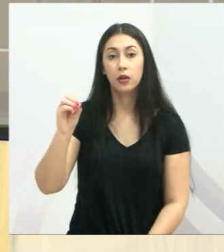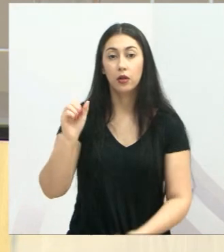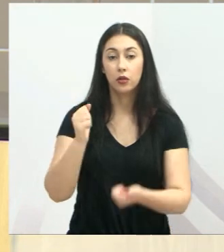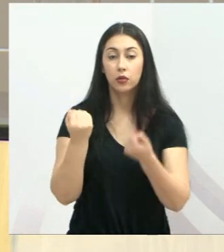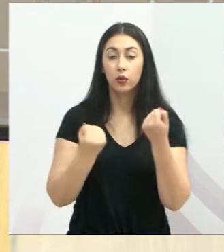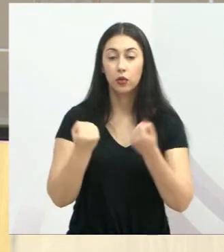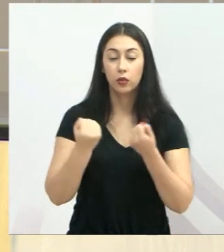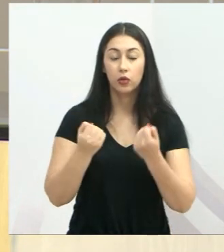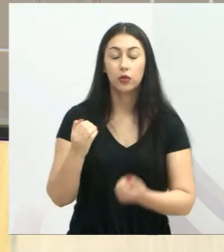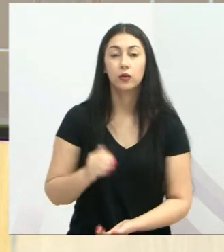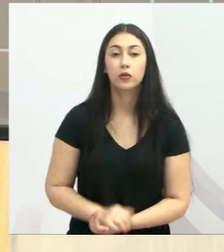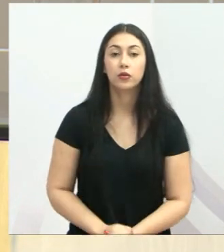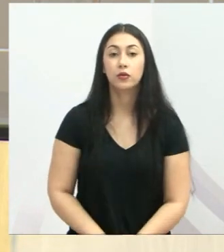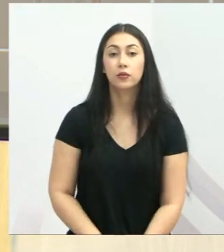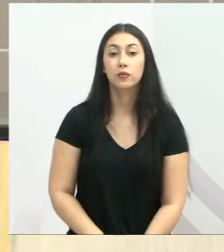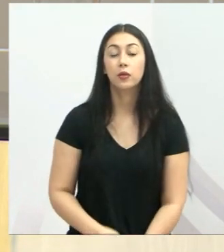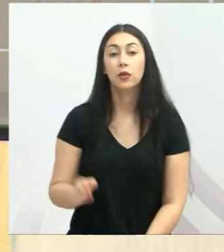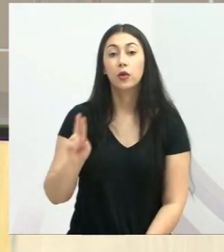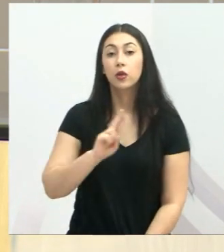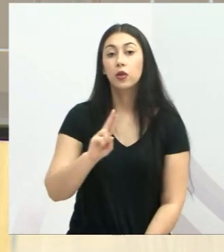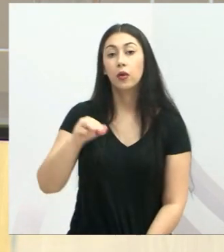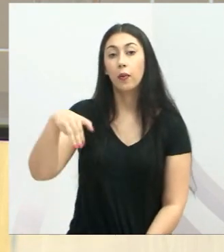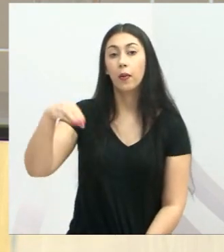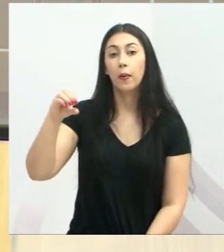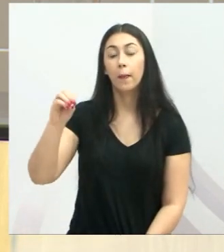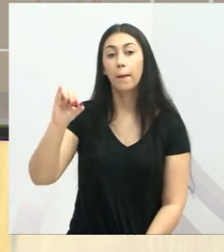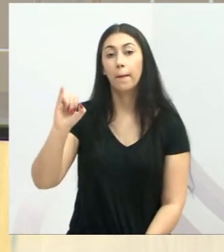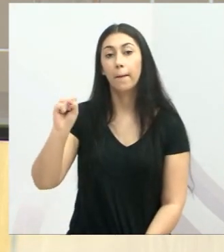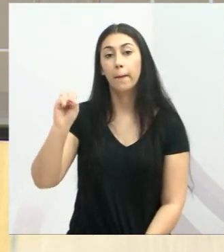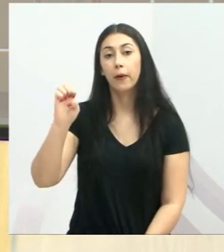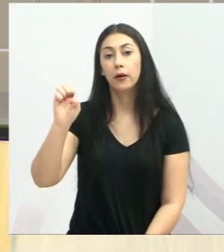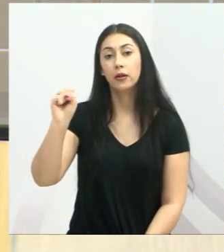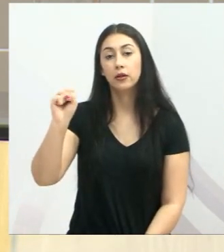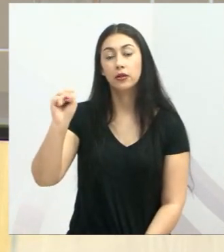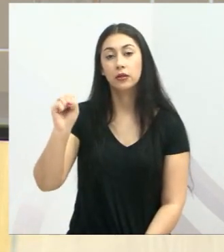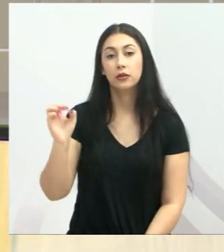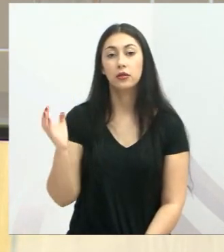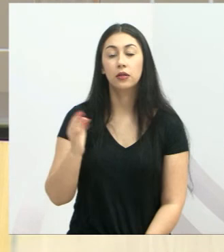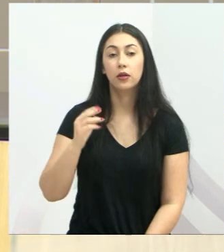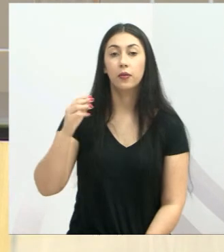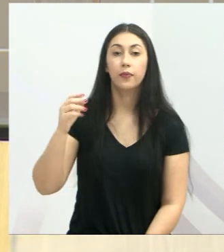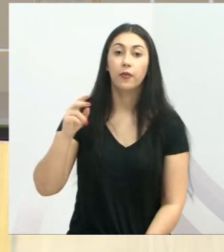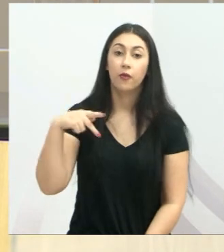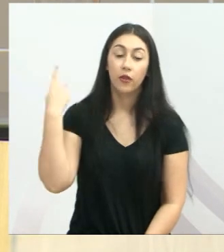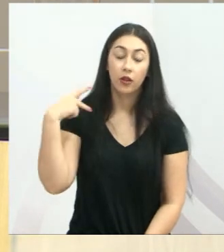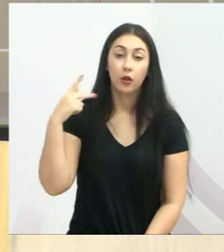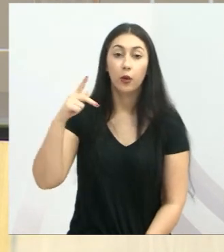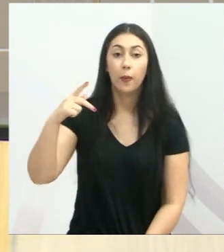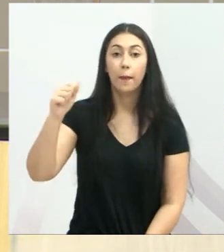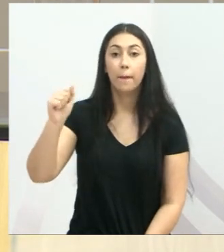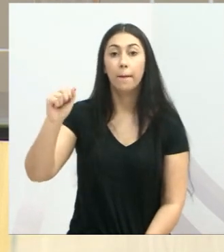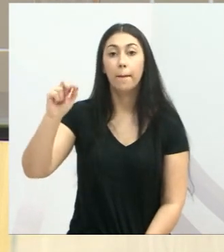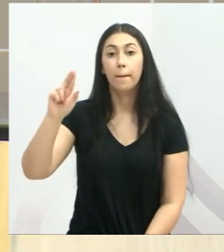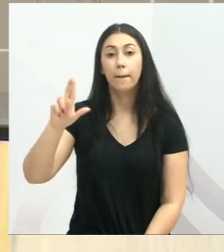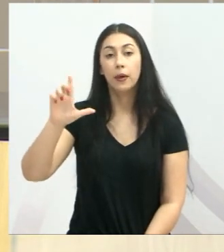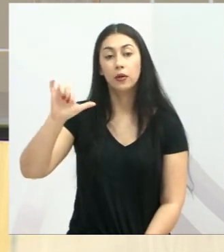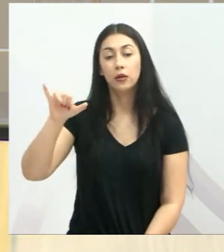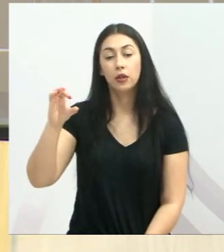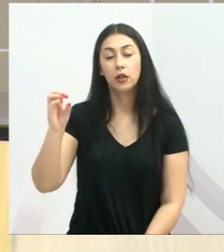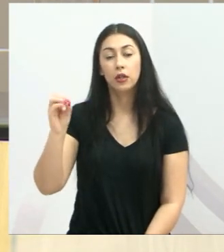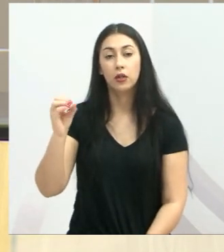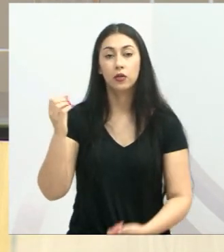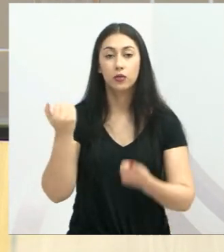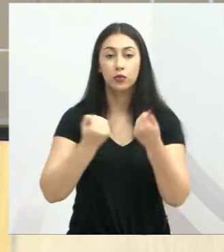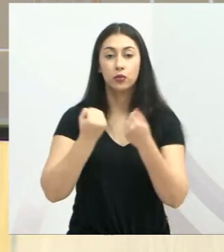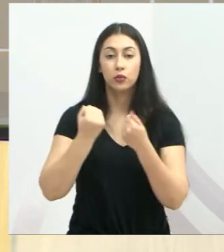de pesar pelo falecimento de Moisés Fernandes da Silva, formulado pelo vereador Paulinho dos Condutores. Voto de pesar